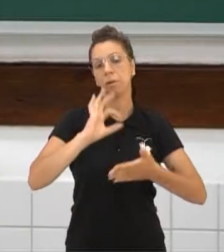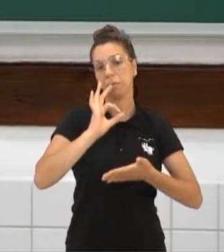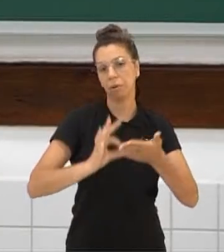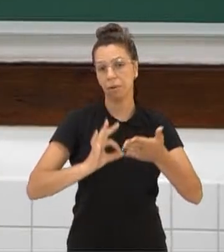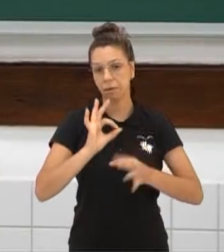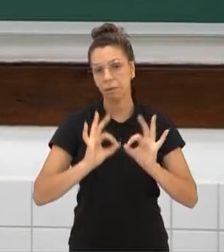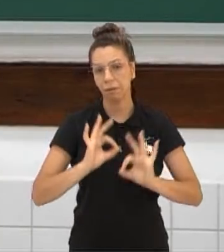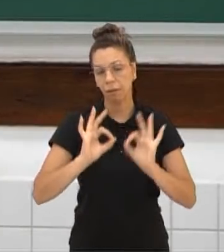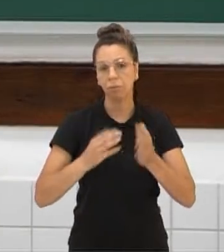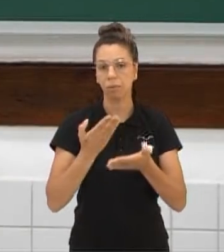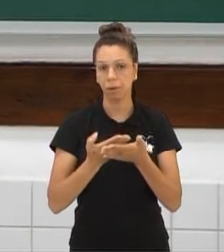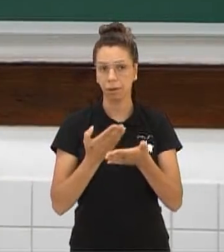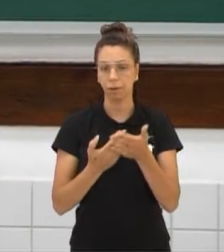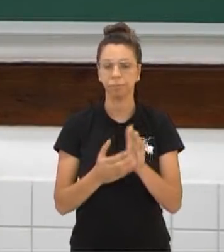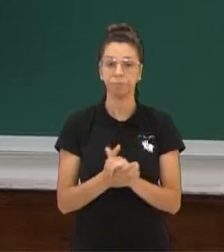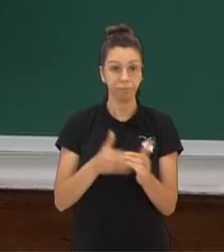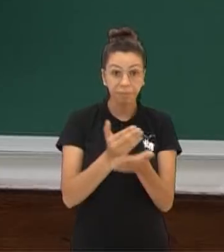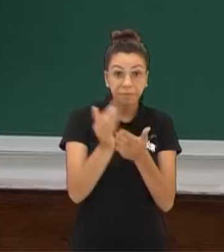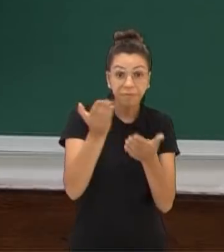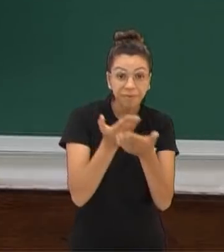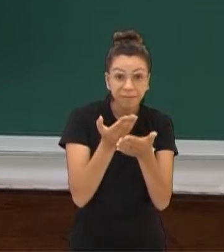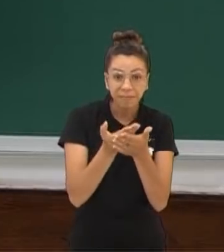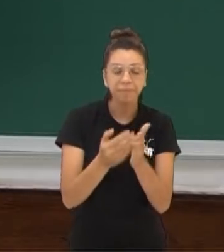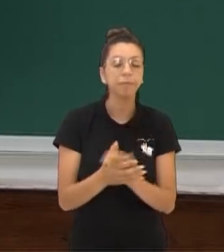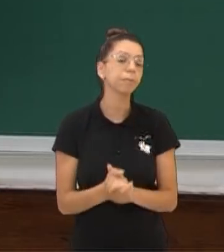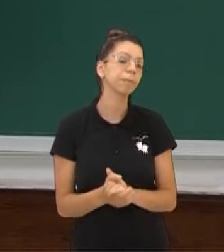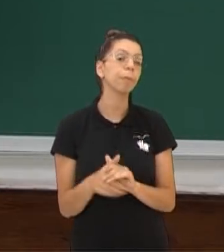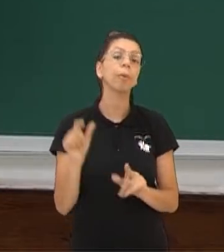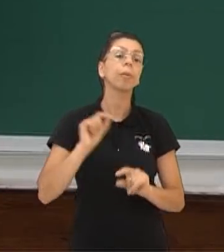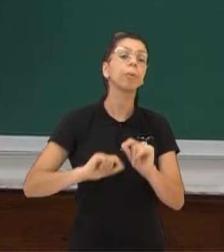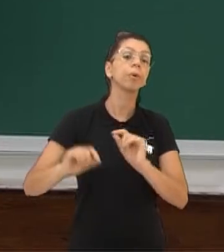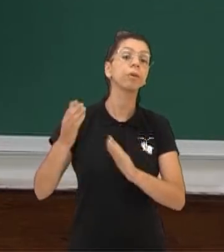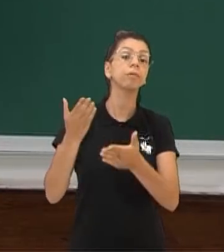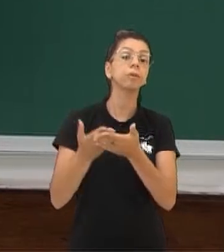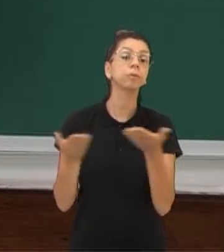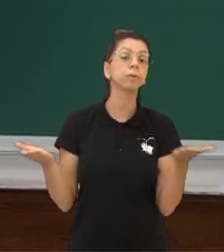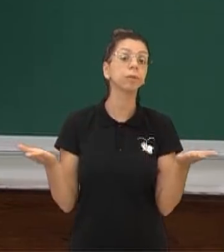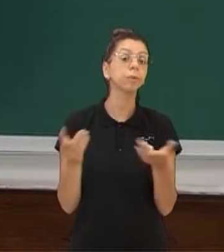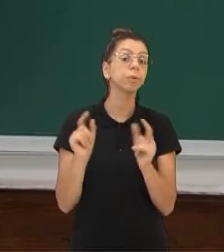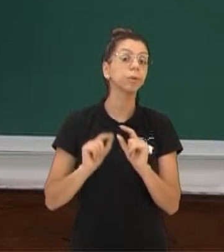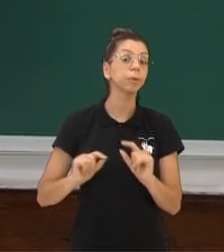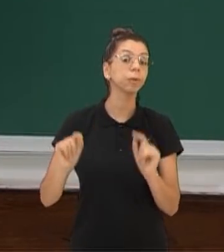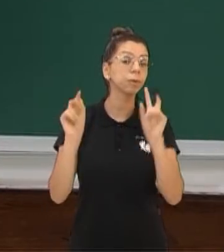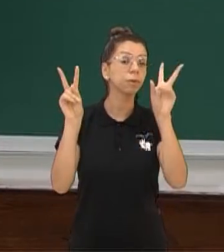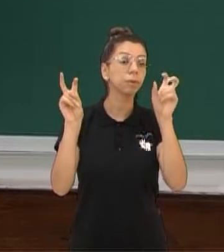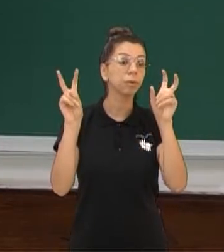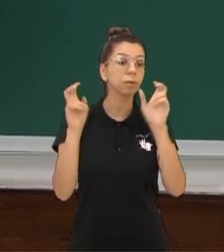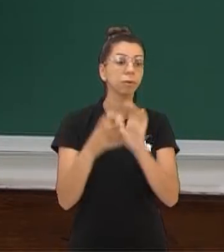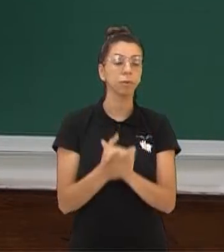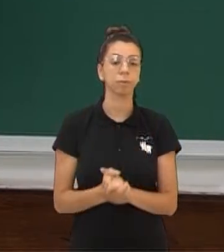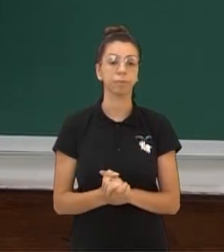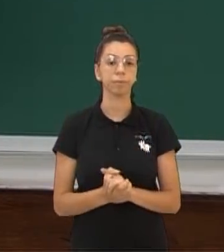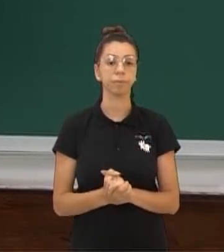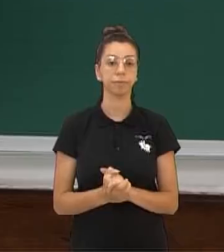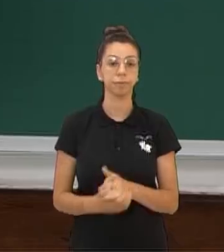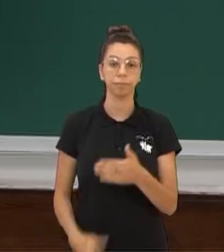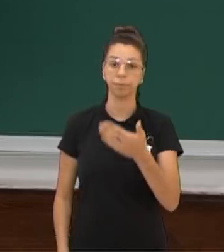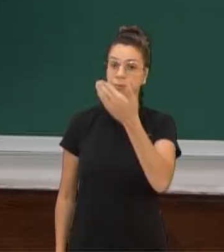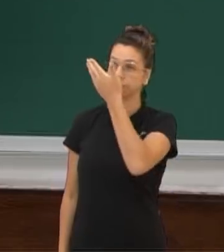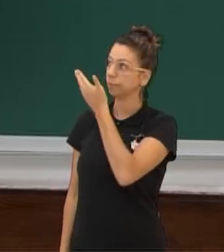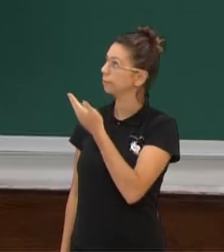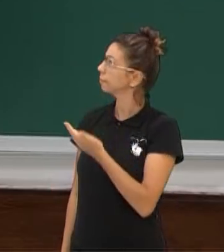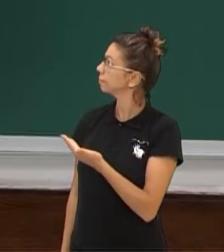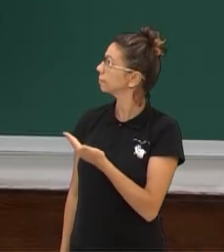Let's start? Vamos começar a nossa aula então. O que nós vamos estudar hoje, galera? Today we are going to